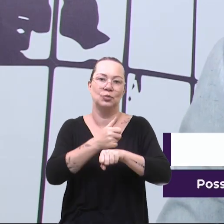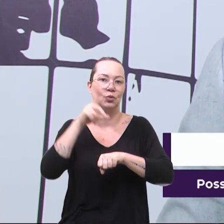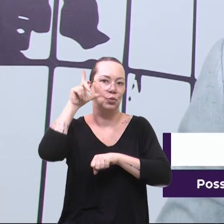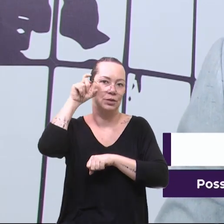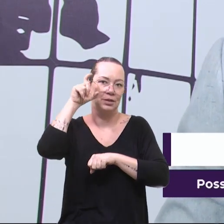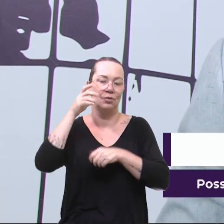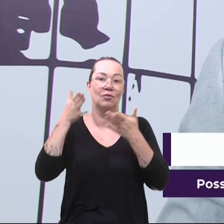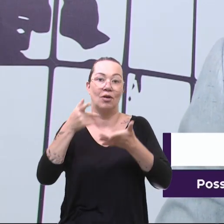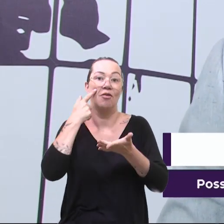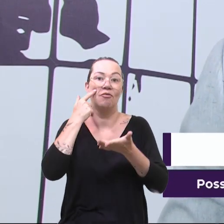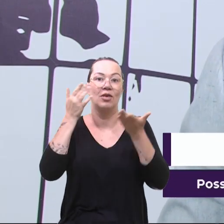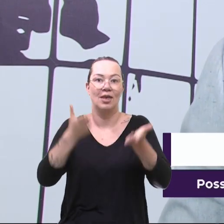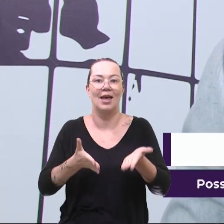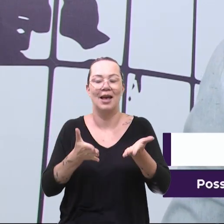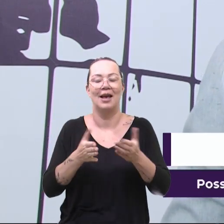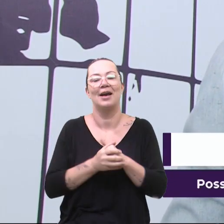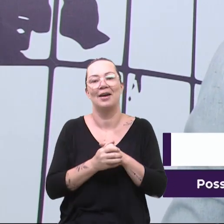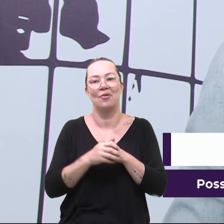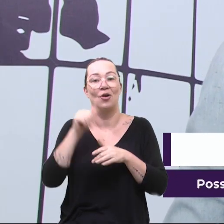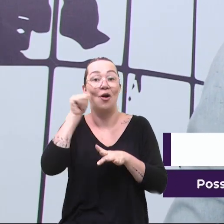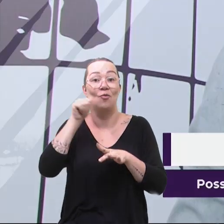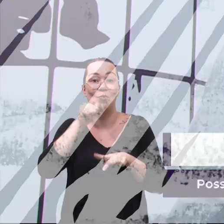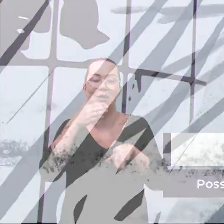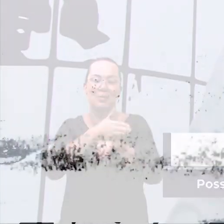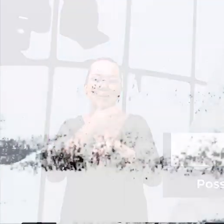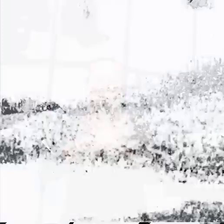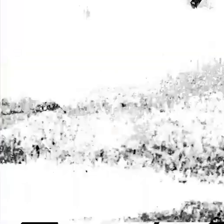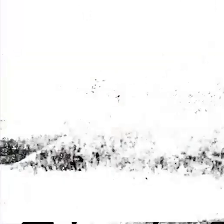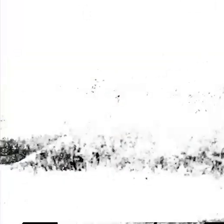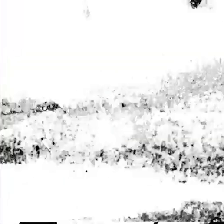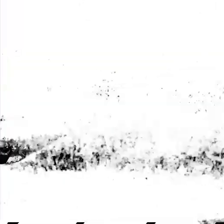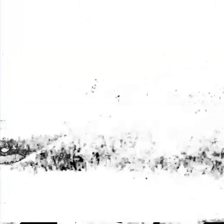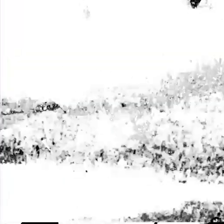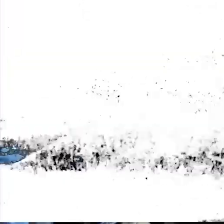material especial sobre essa bancada feminina. Confere aí.